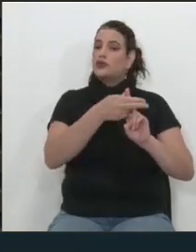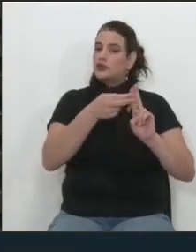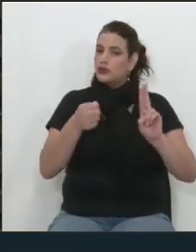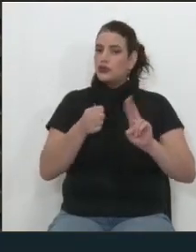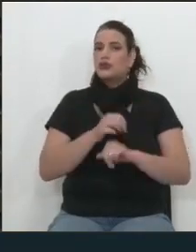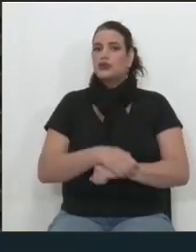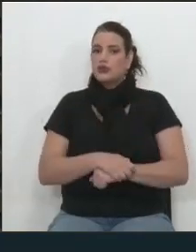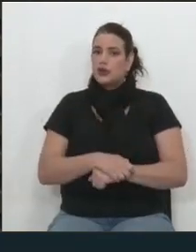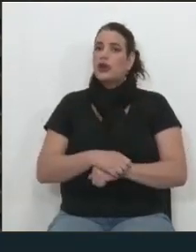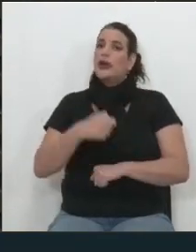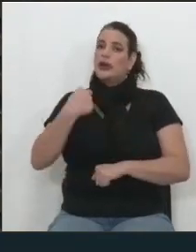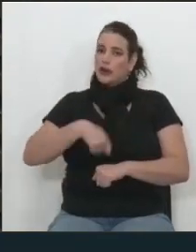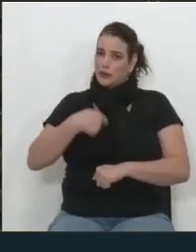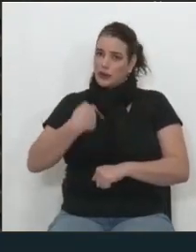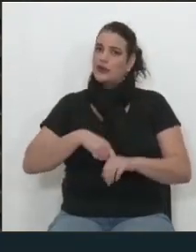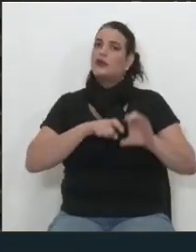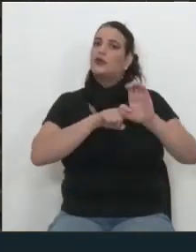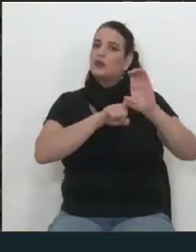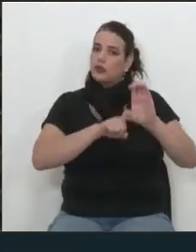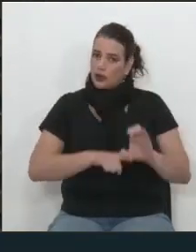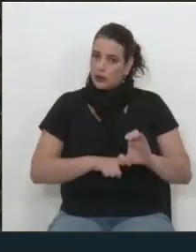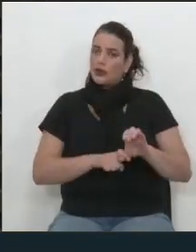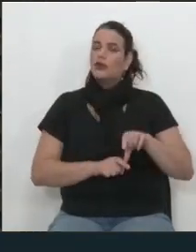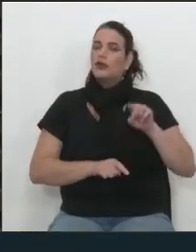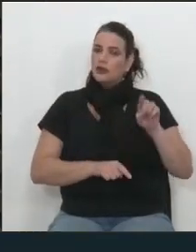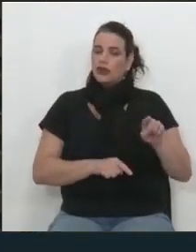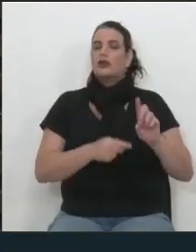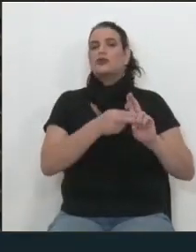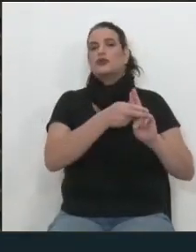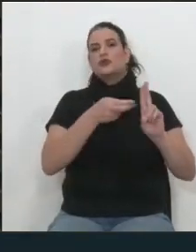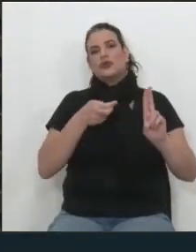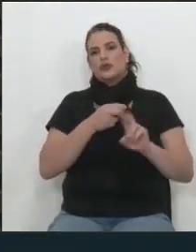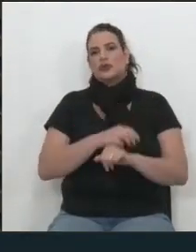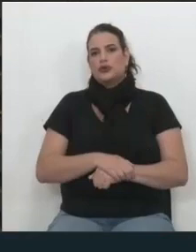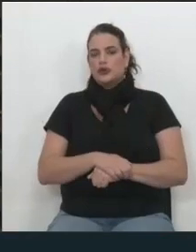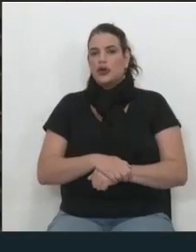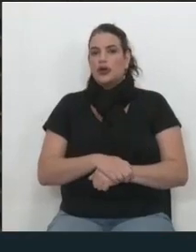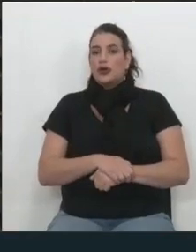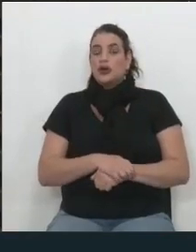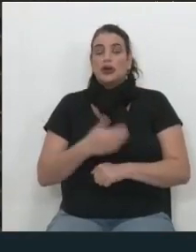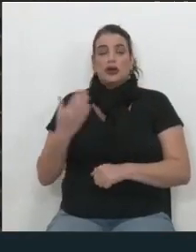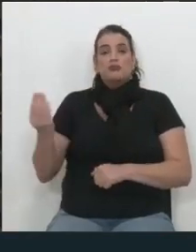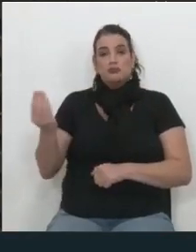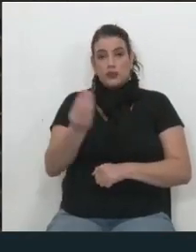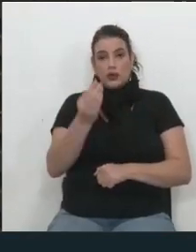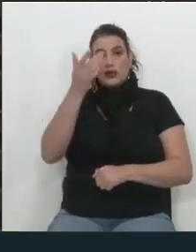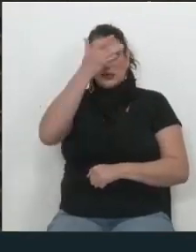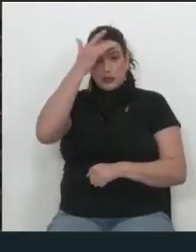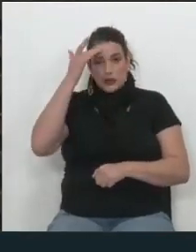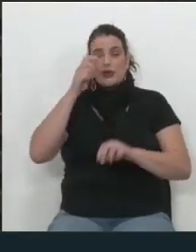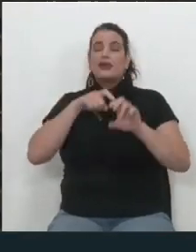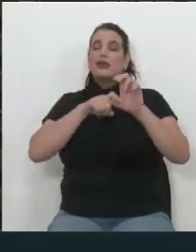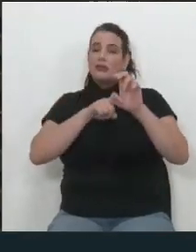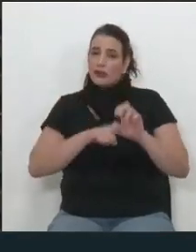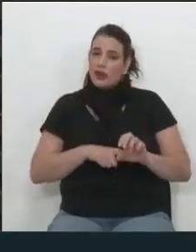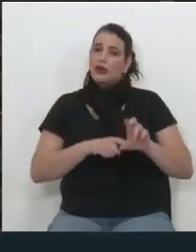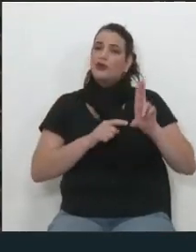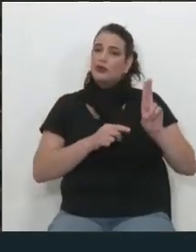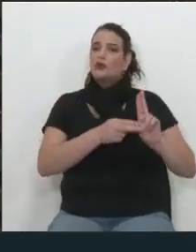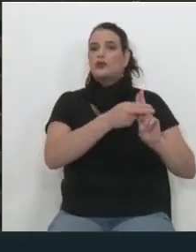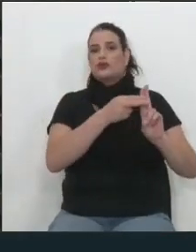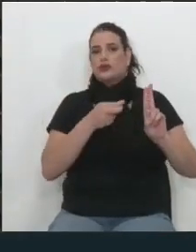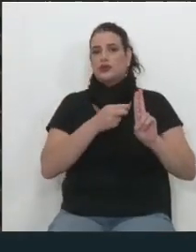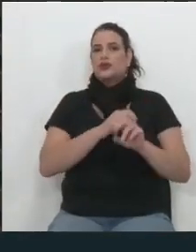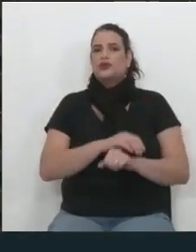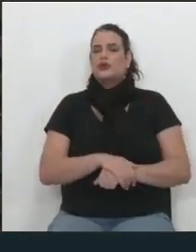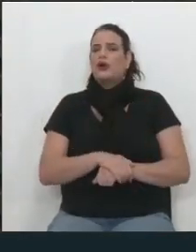da saúde SUS. E quantas pessoas dependem da saúde SUS? O que